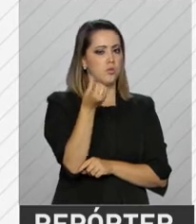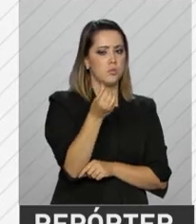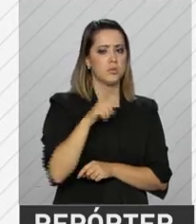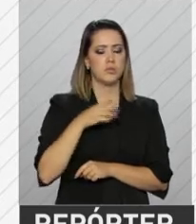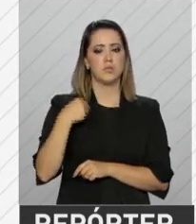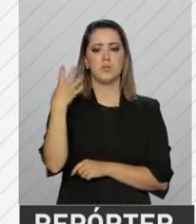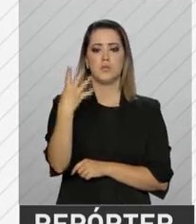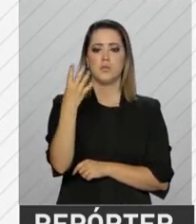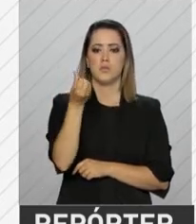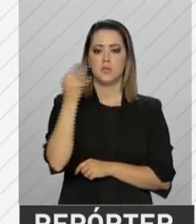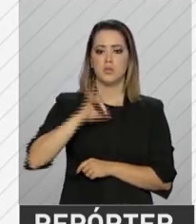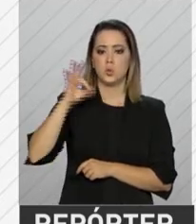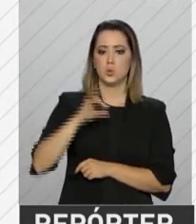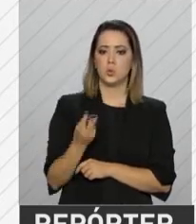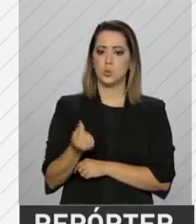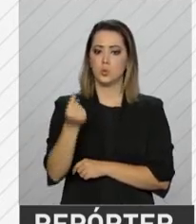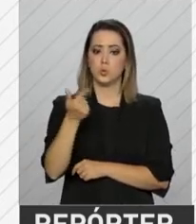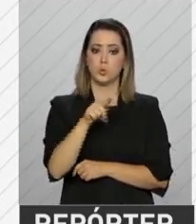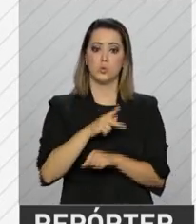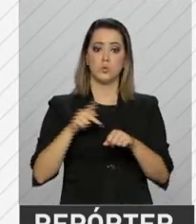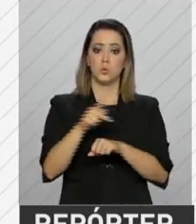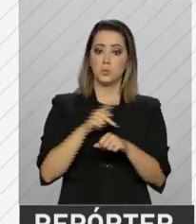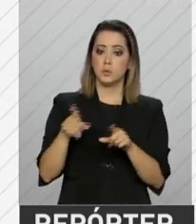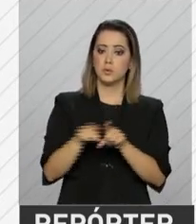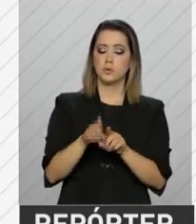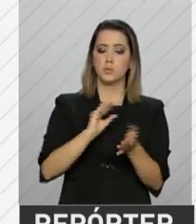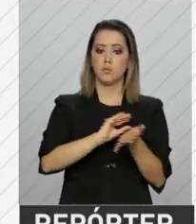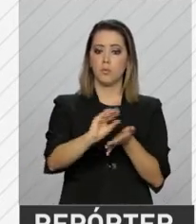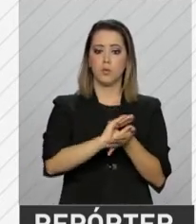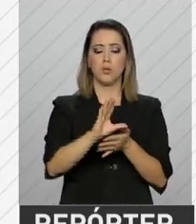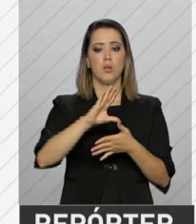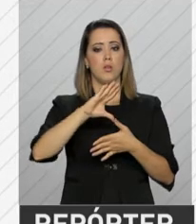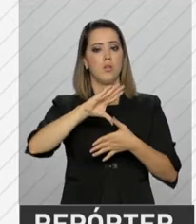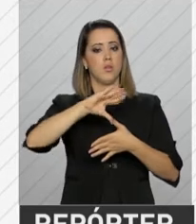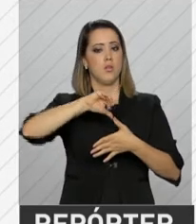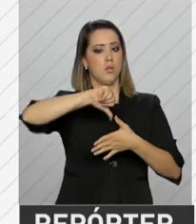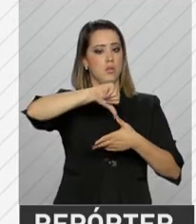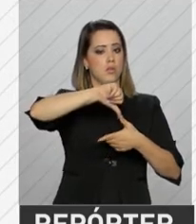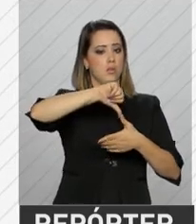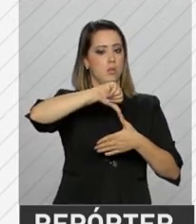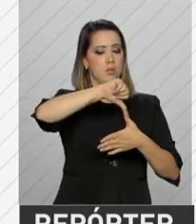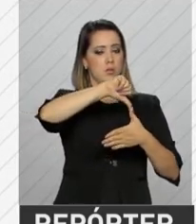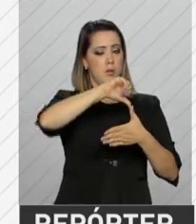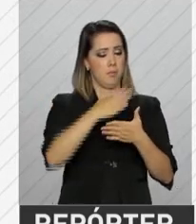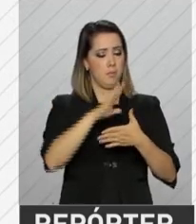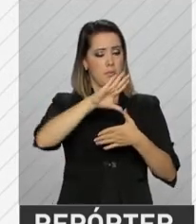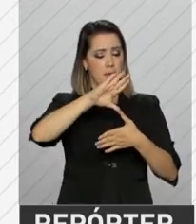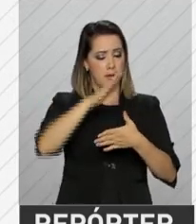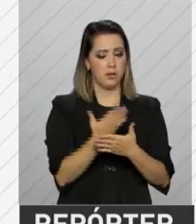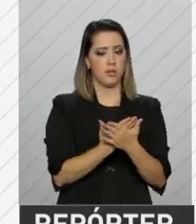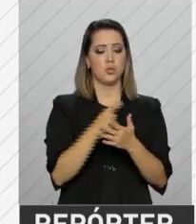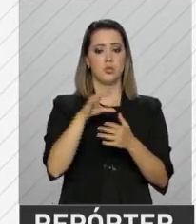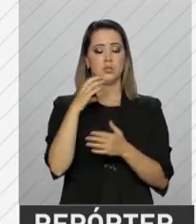46% dos investimentos estrangeiros diretos feitos na américa latina e no caribe o mercosul também é fundamental